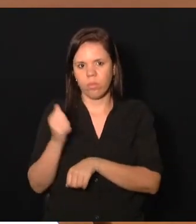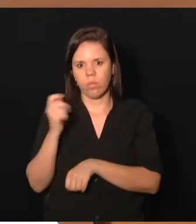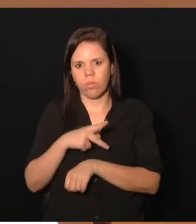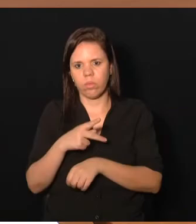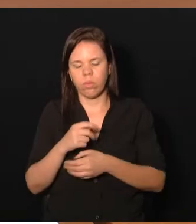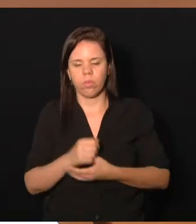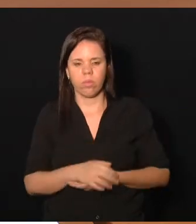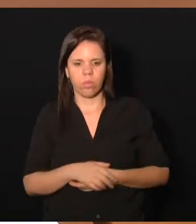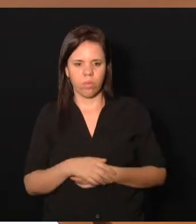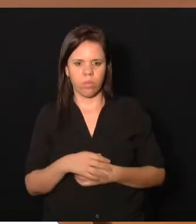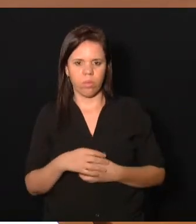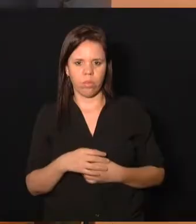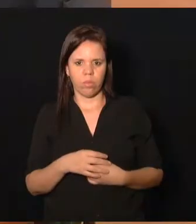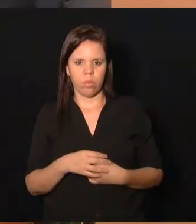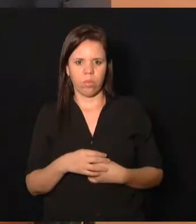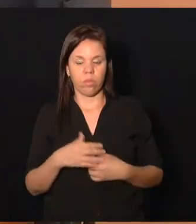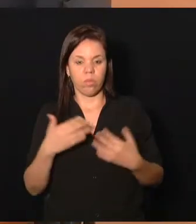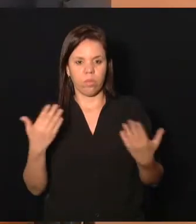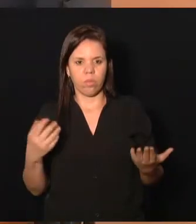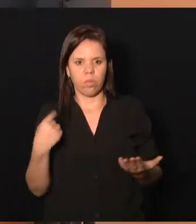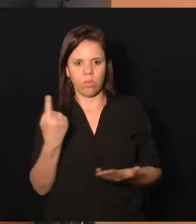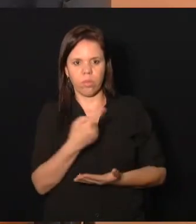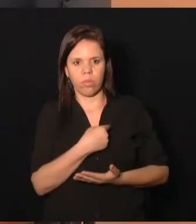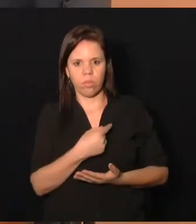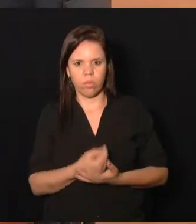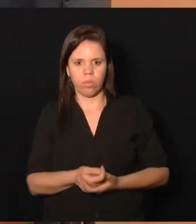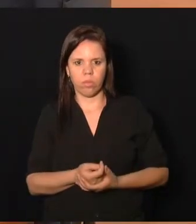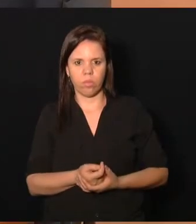aposentados. Ok? Então, nós